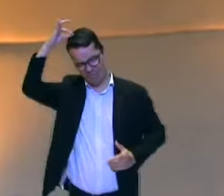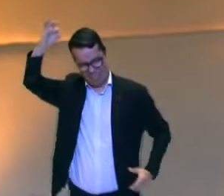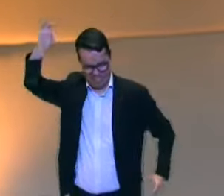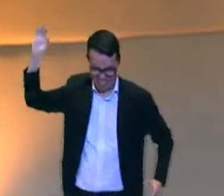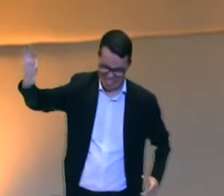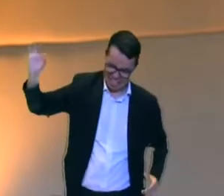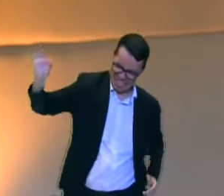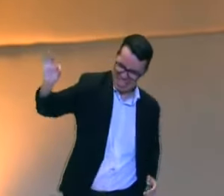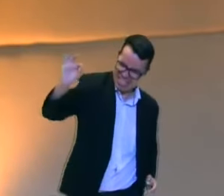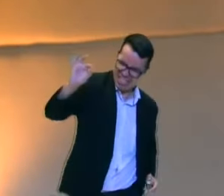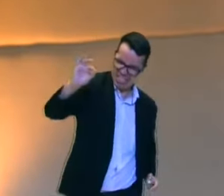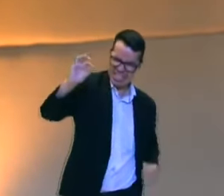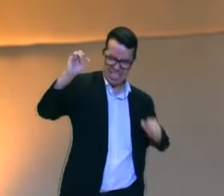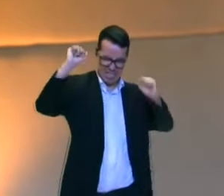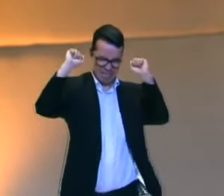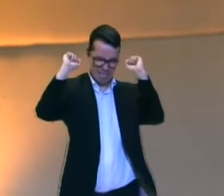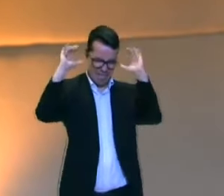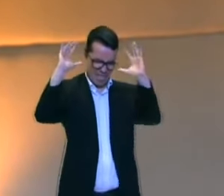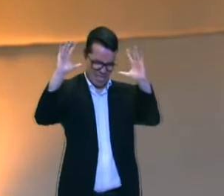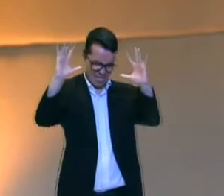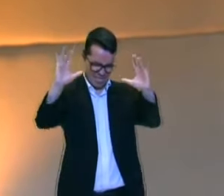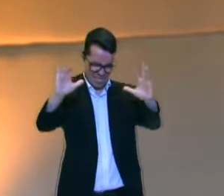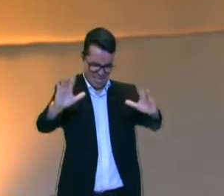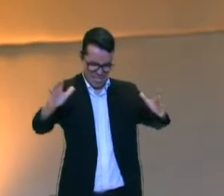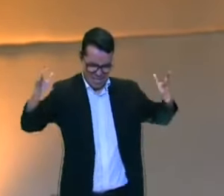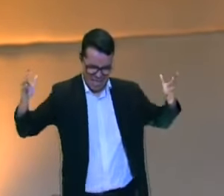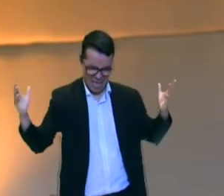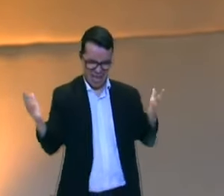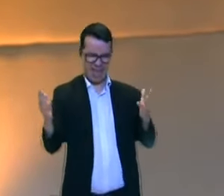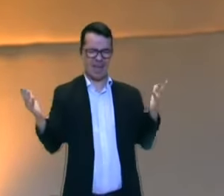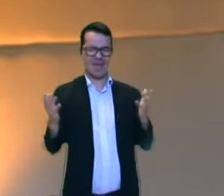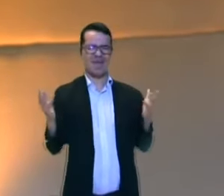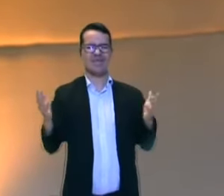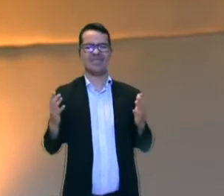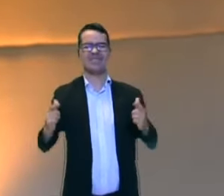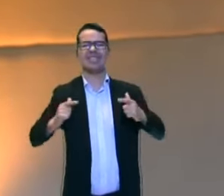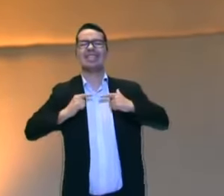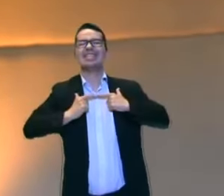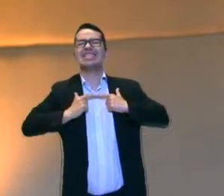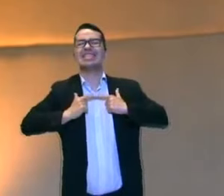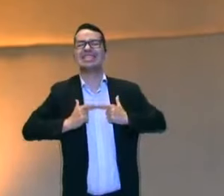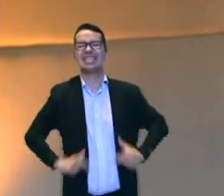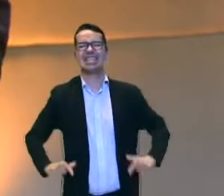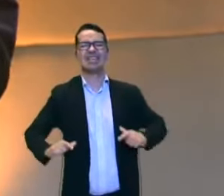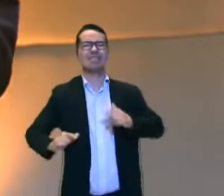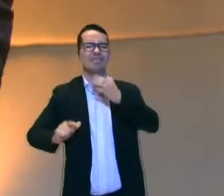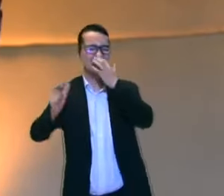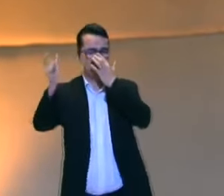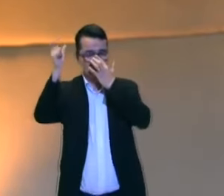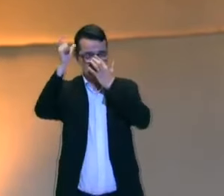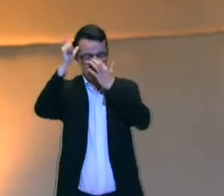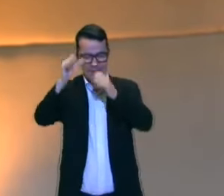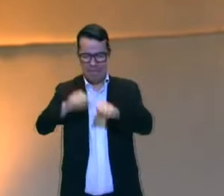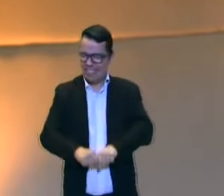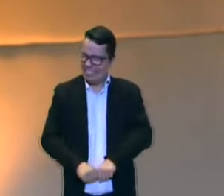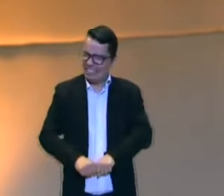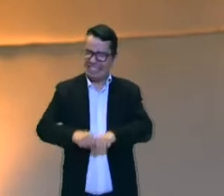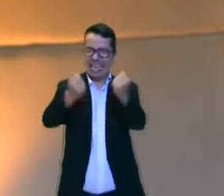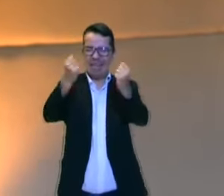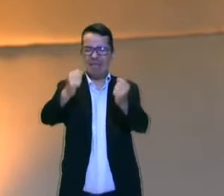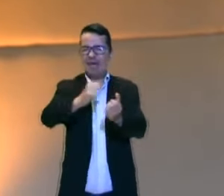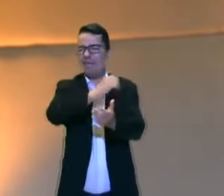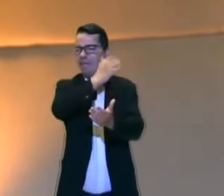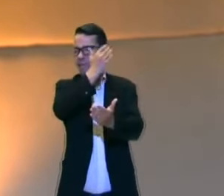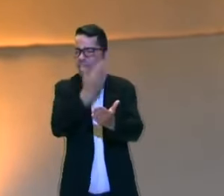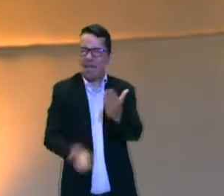seja derramado neste lugar. Que o veneno da serpente seja arrancado de